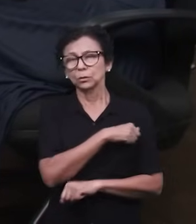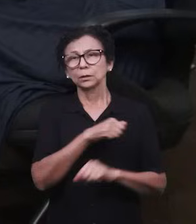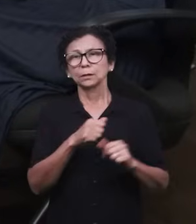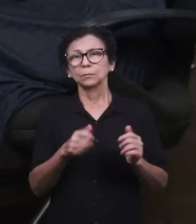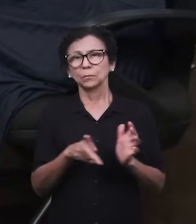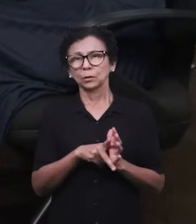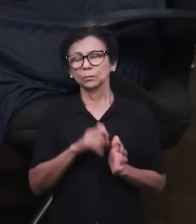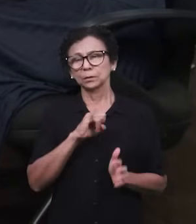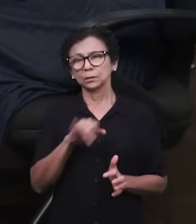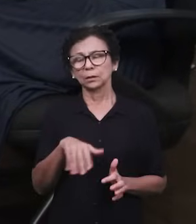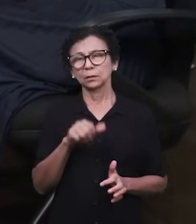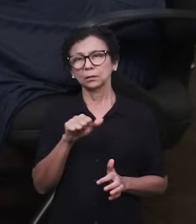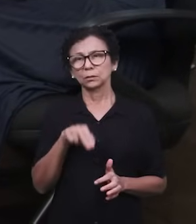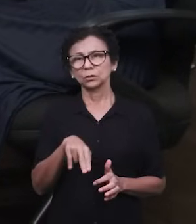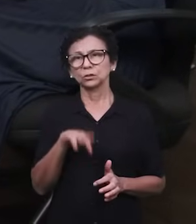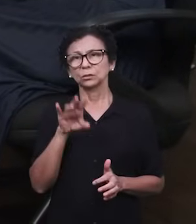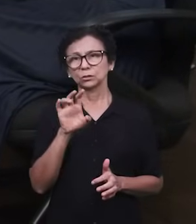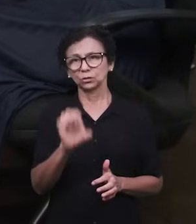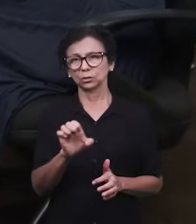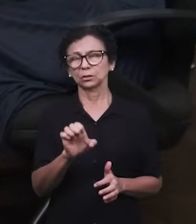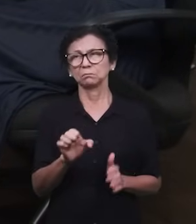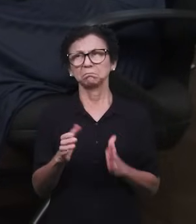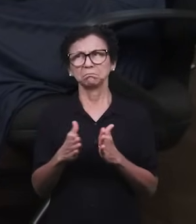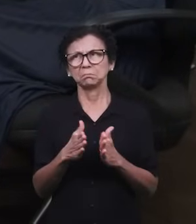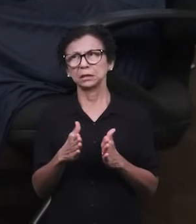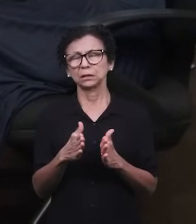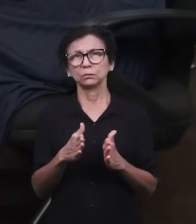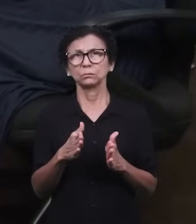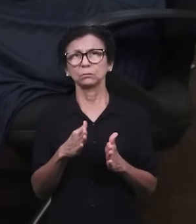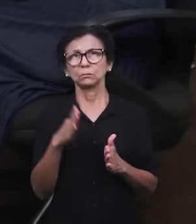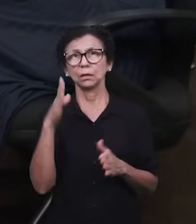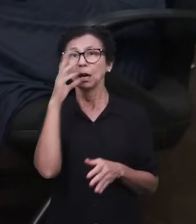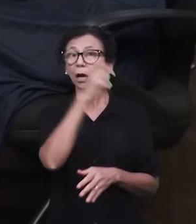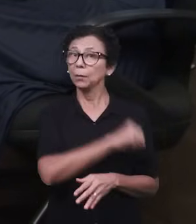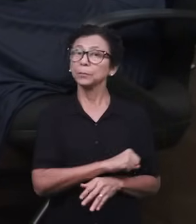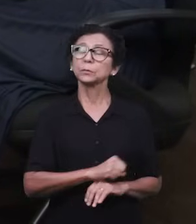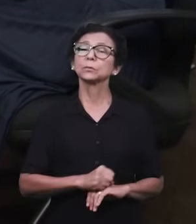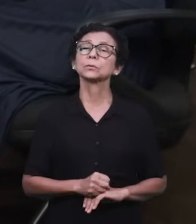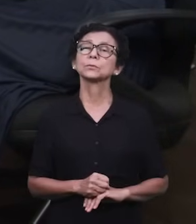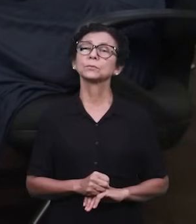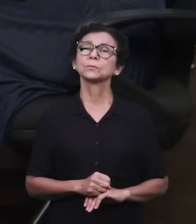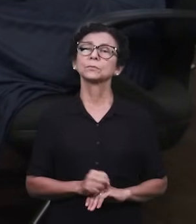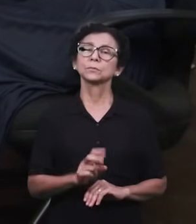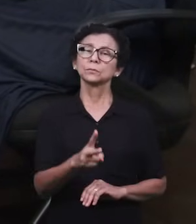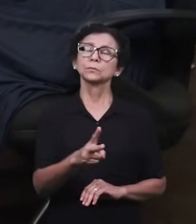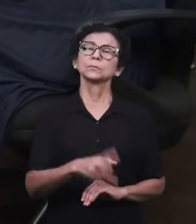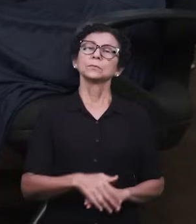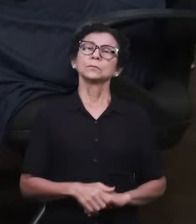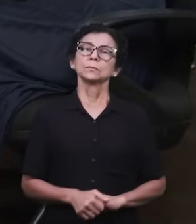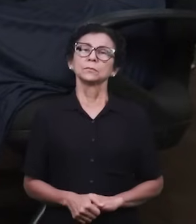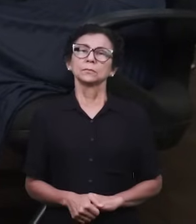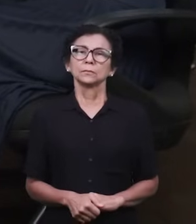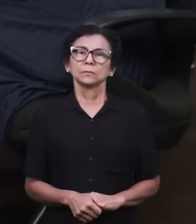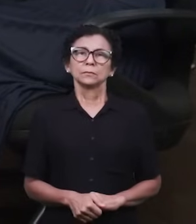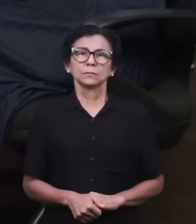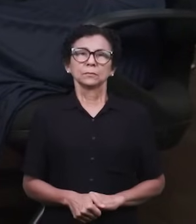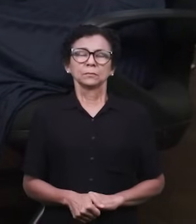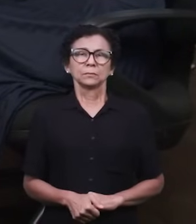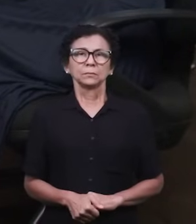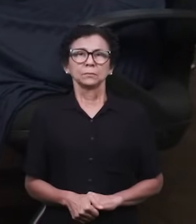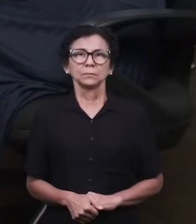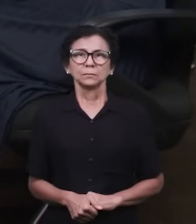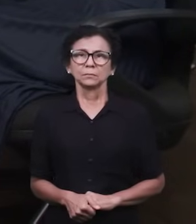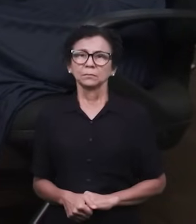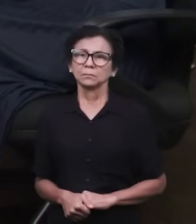estudarem, porque ela chegar na idade que ela está hoje, já tocando o nível que ela está tocando,